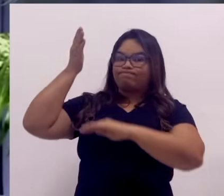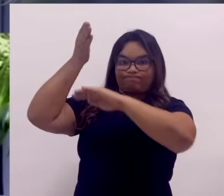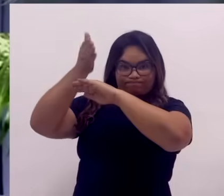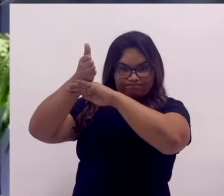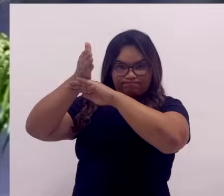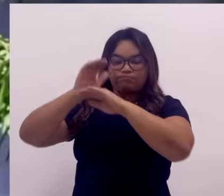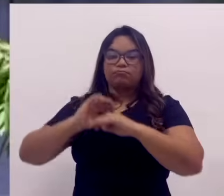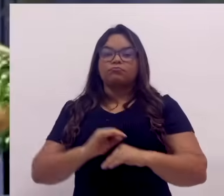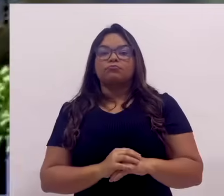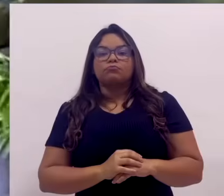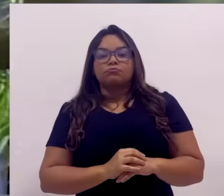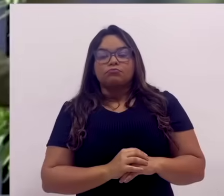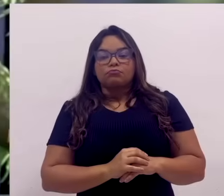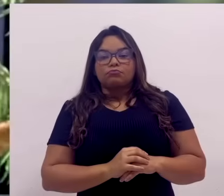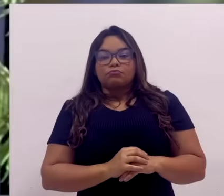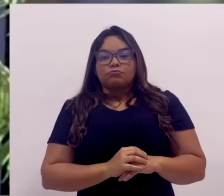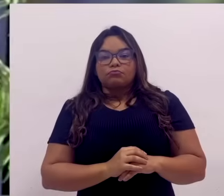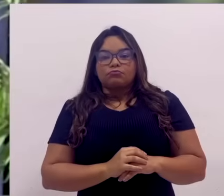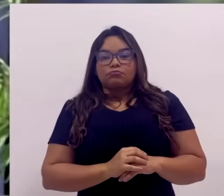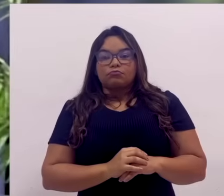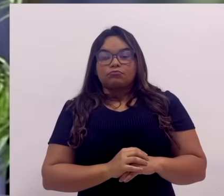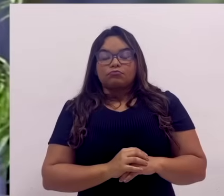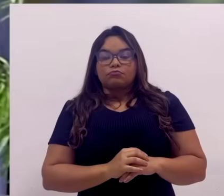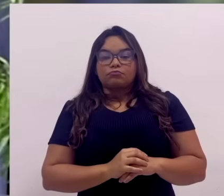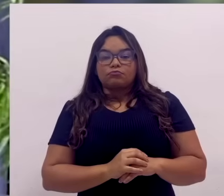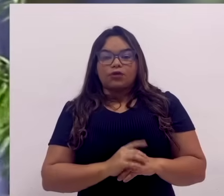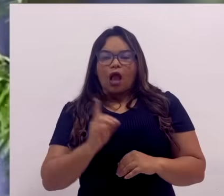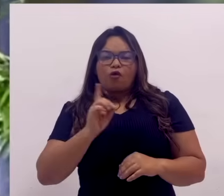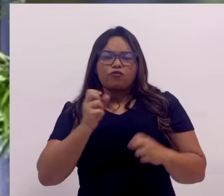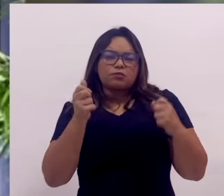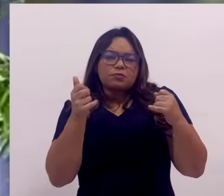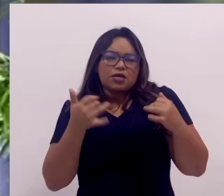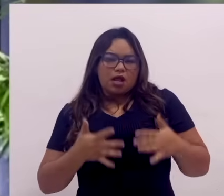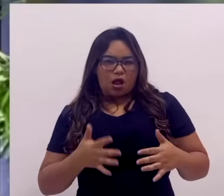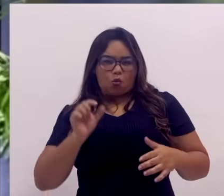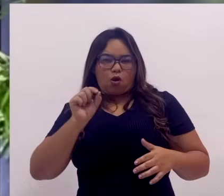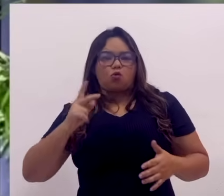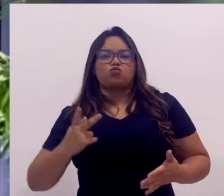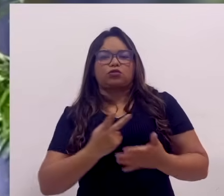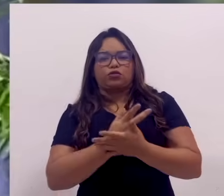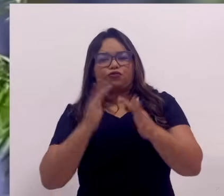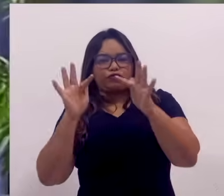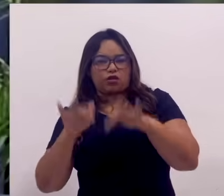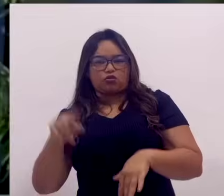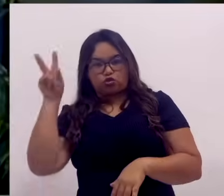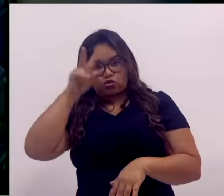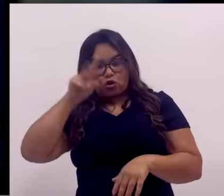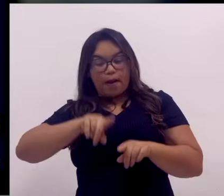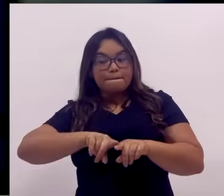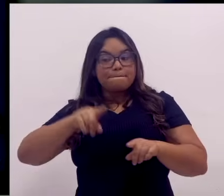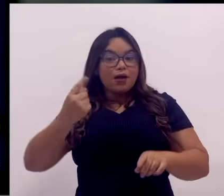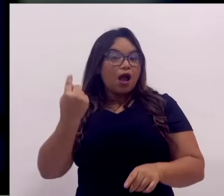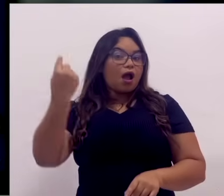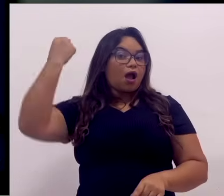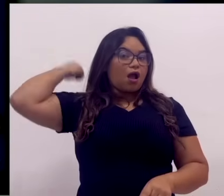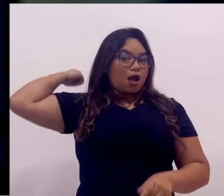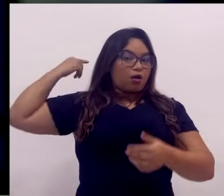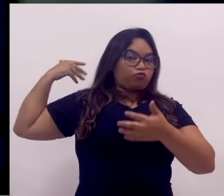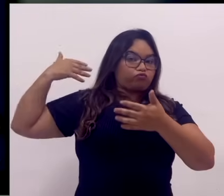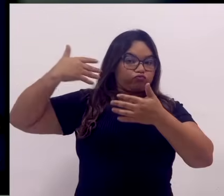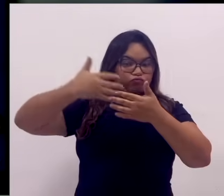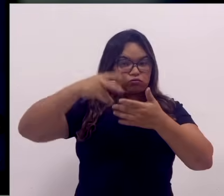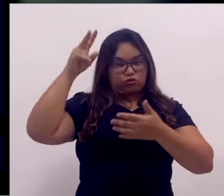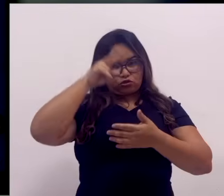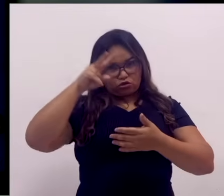dos eventos que se sucedem perto do final da história, mas temos que seguir um percurso através da história, porque ele está no meio dos